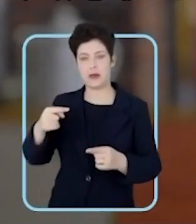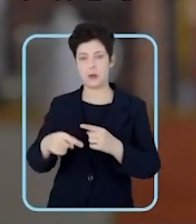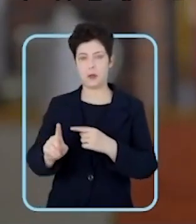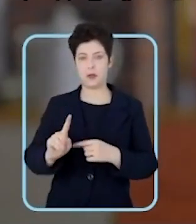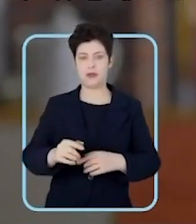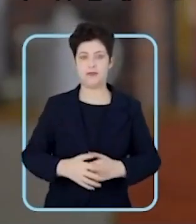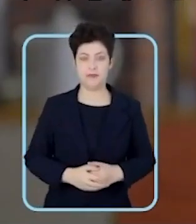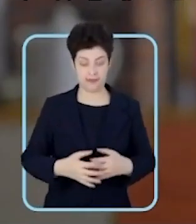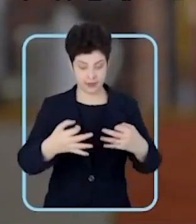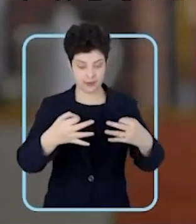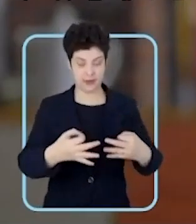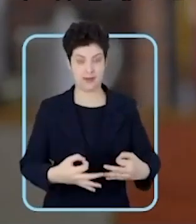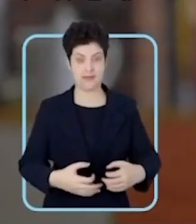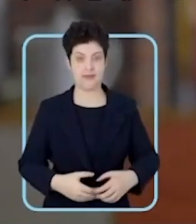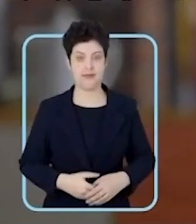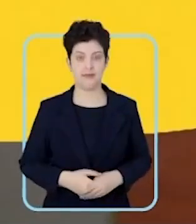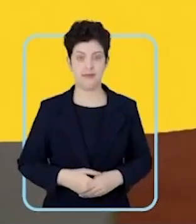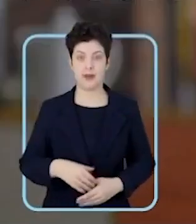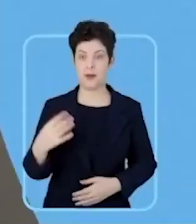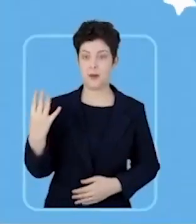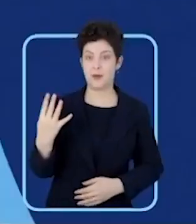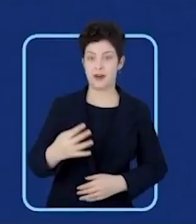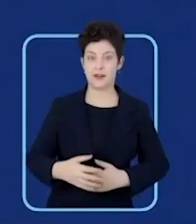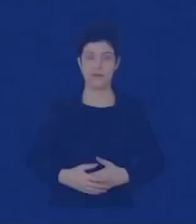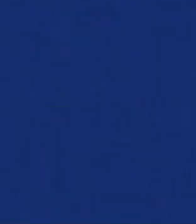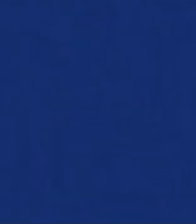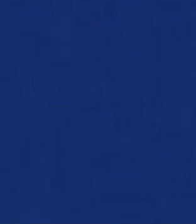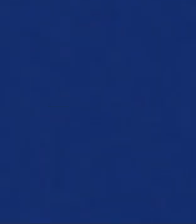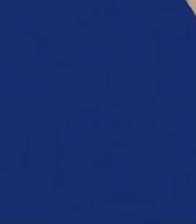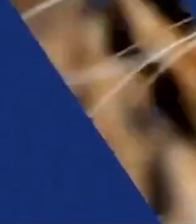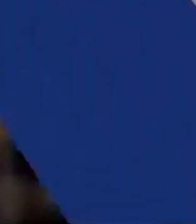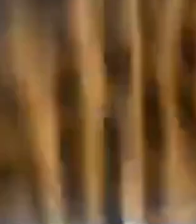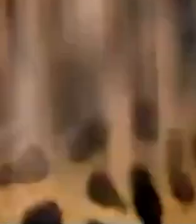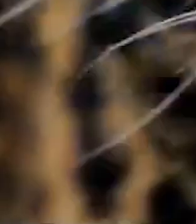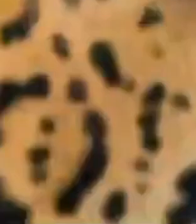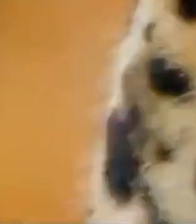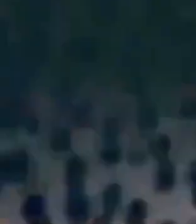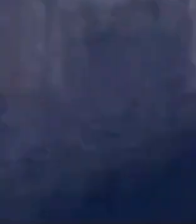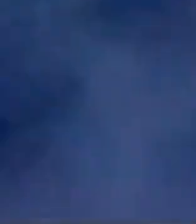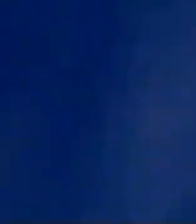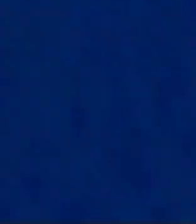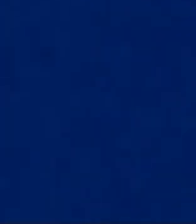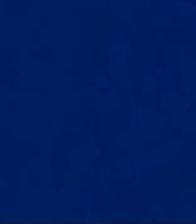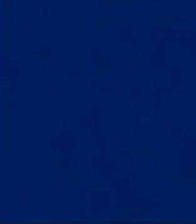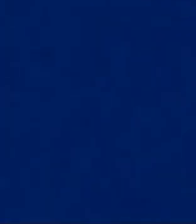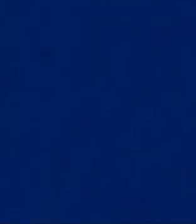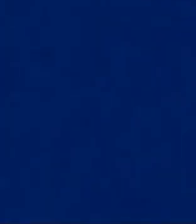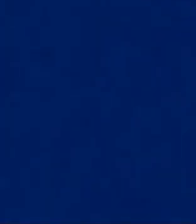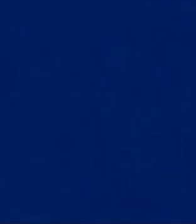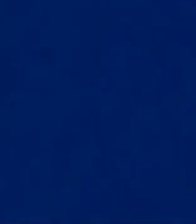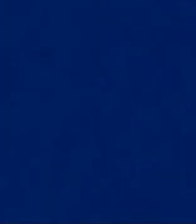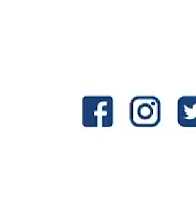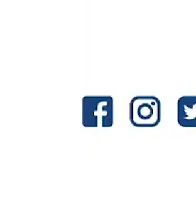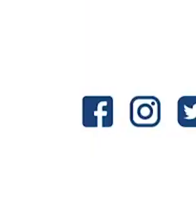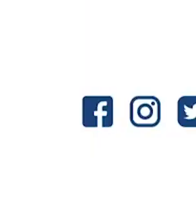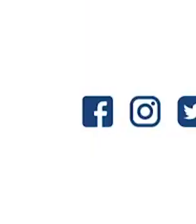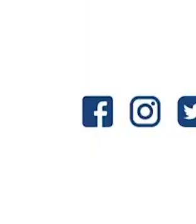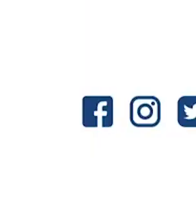do interesse de todos. Isso é o certo. 44. Soraya.